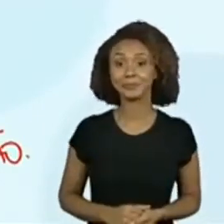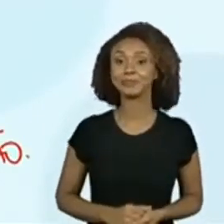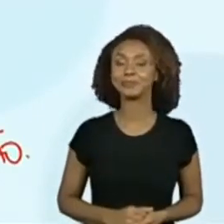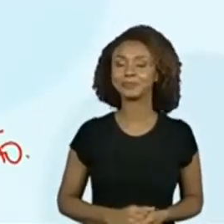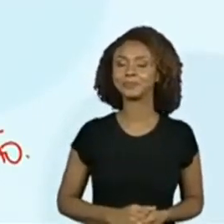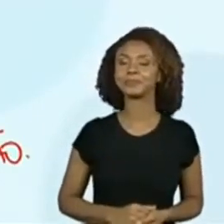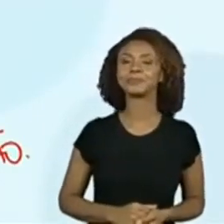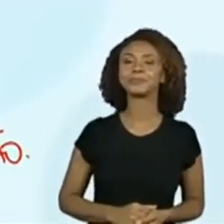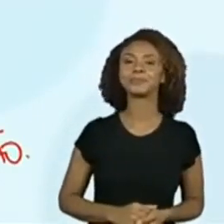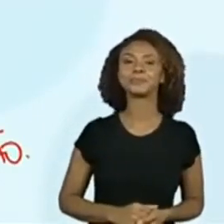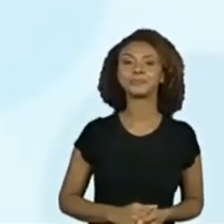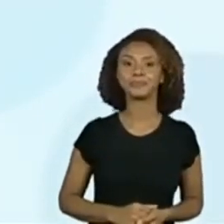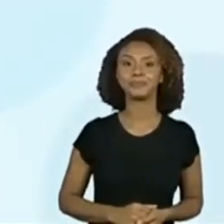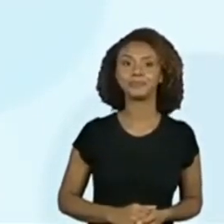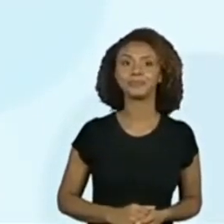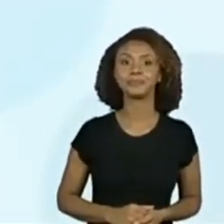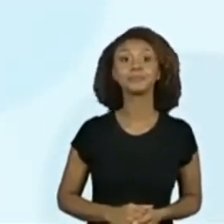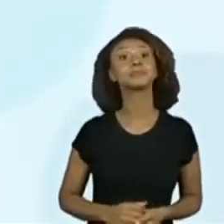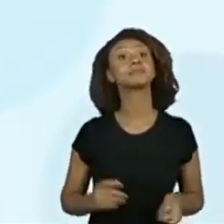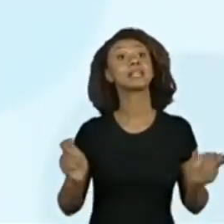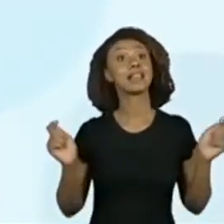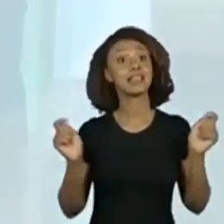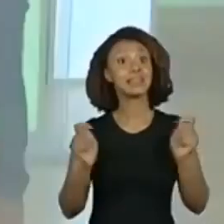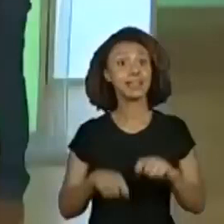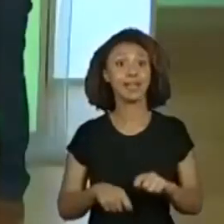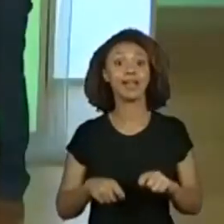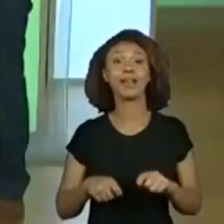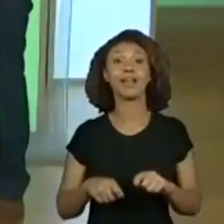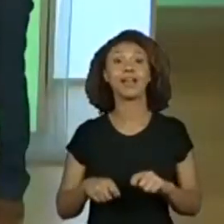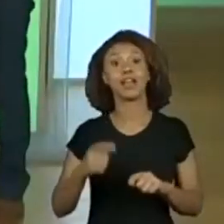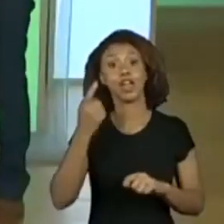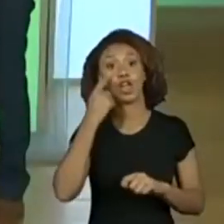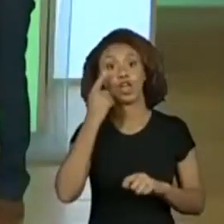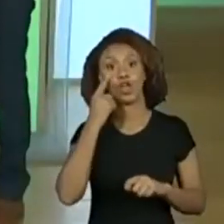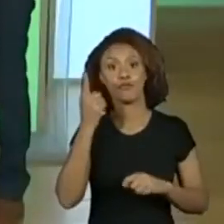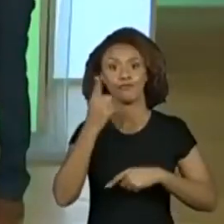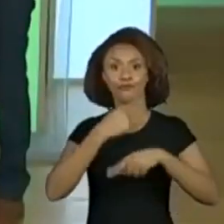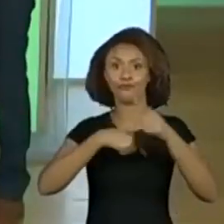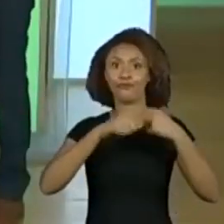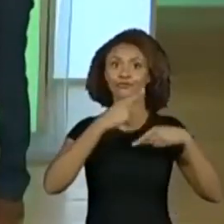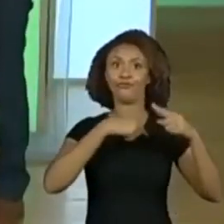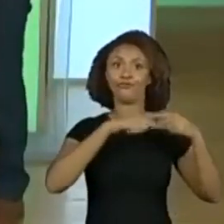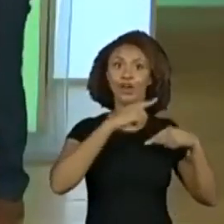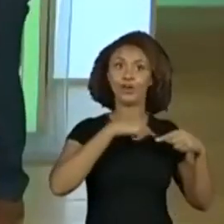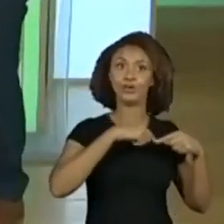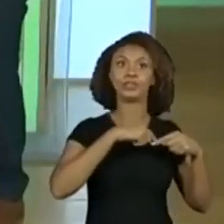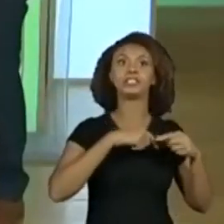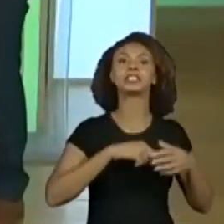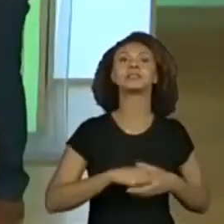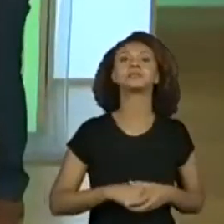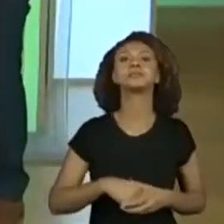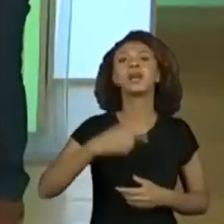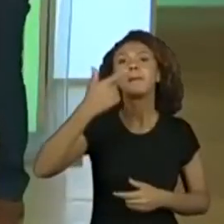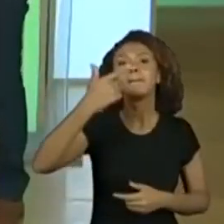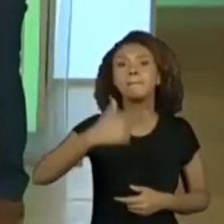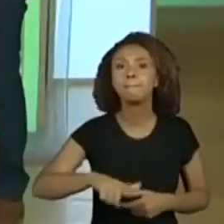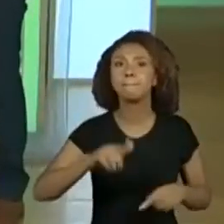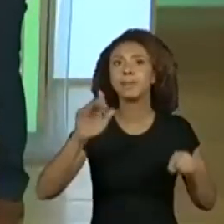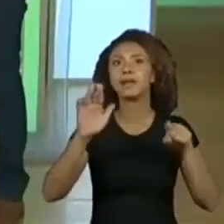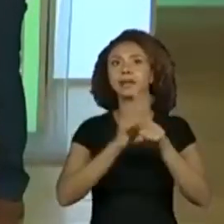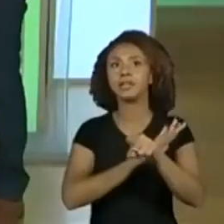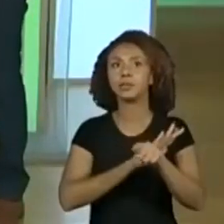bem nós podemos até voltar aqui na em mais uma pergunta que